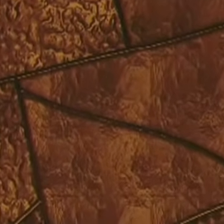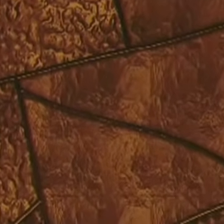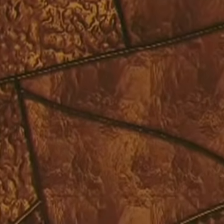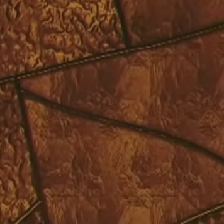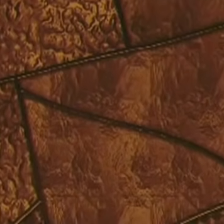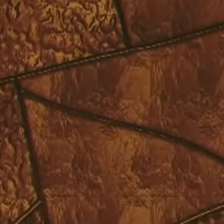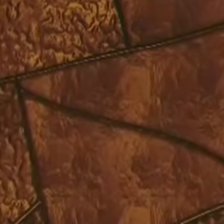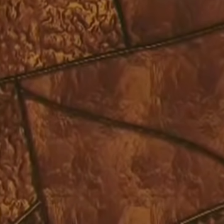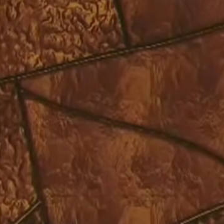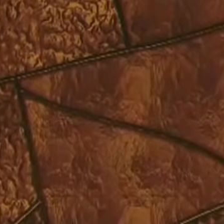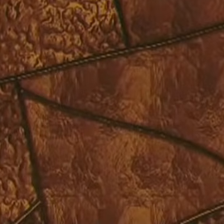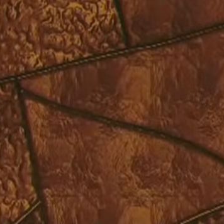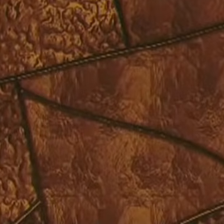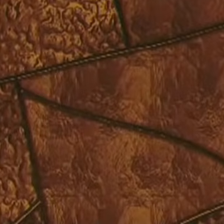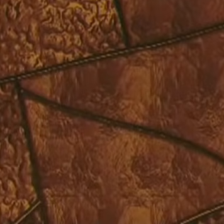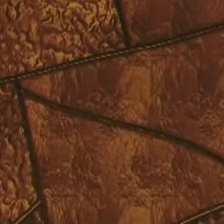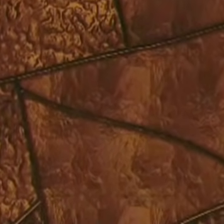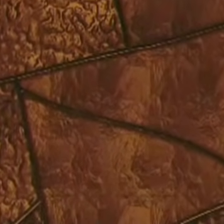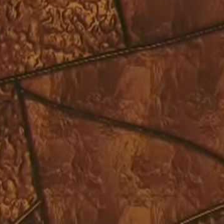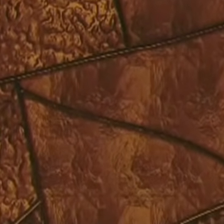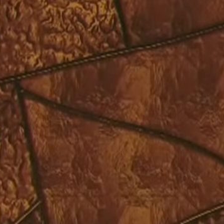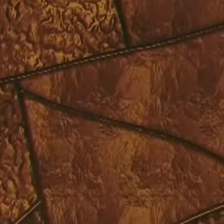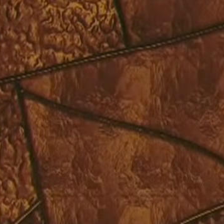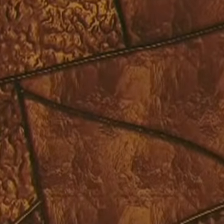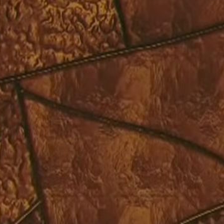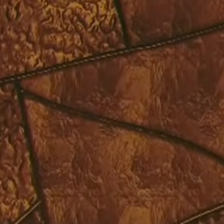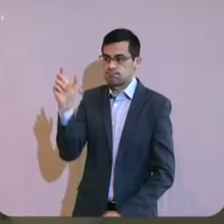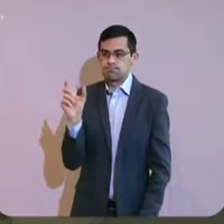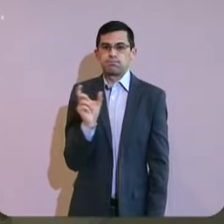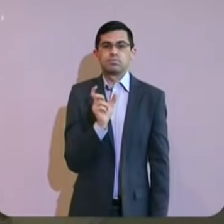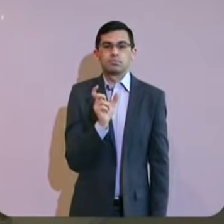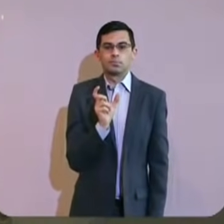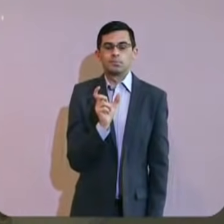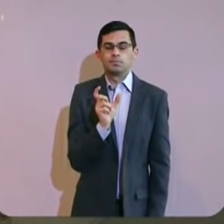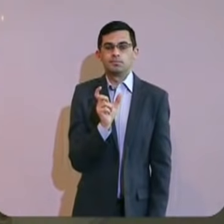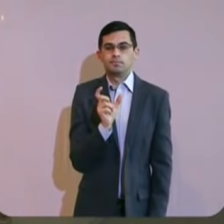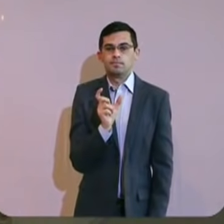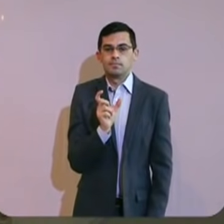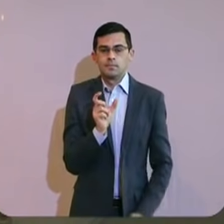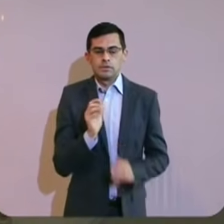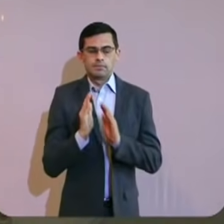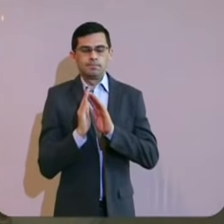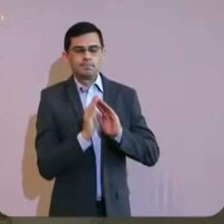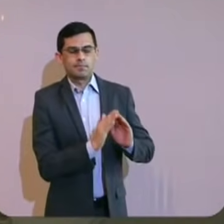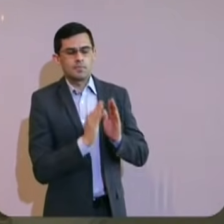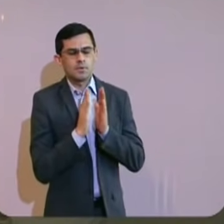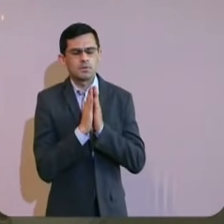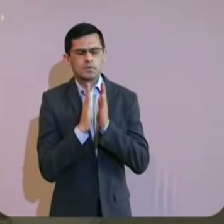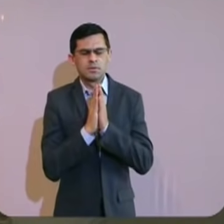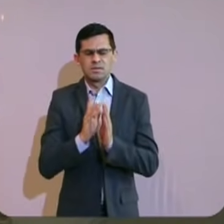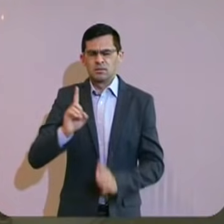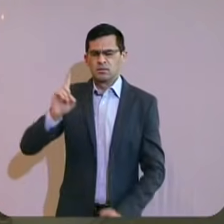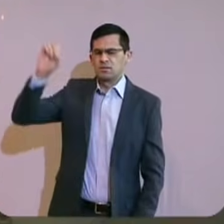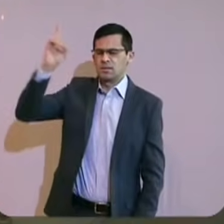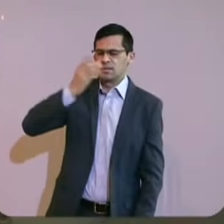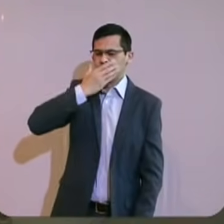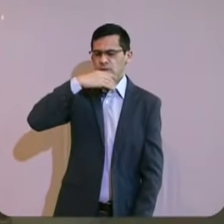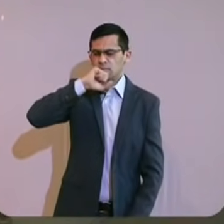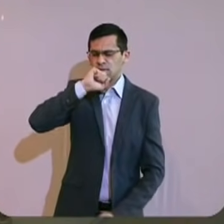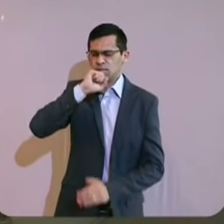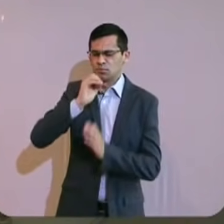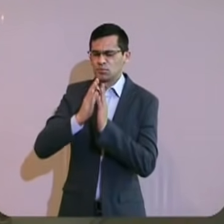que procede da boca do Senhor. Pai querido, nesta hora, dá-nos a